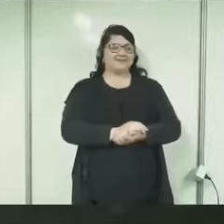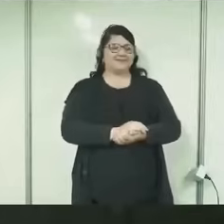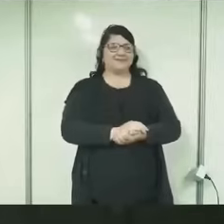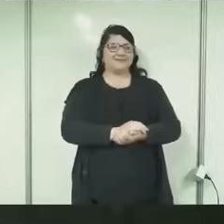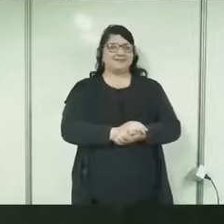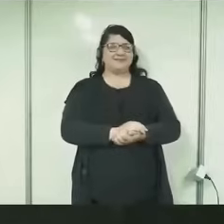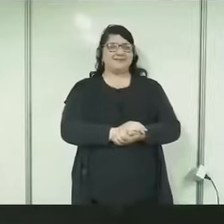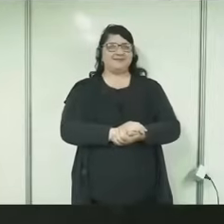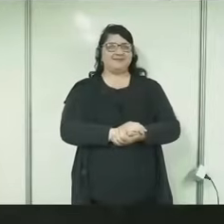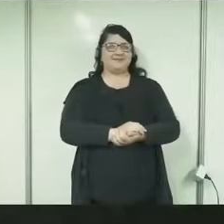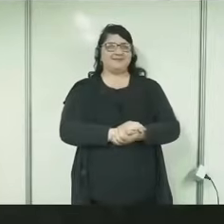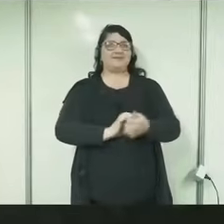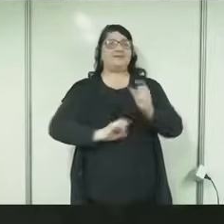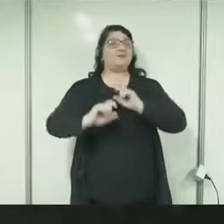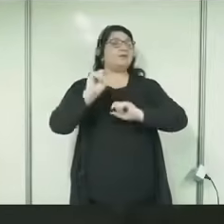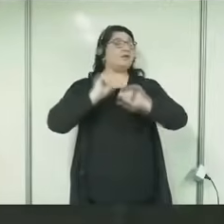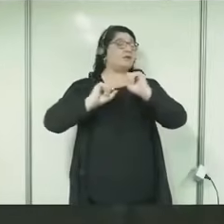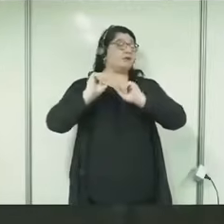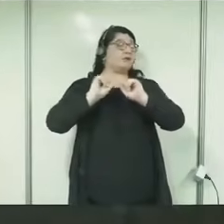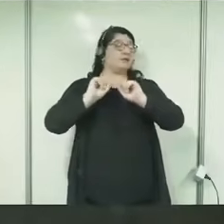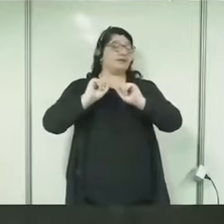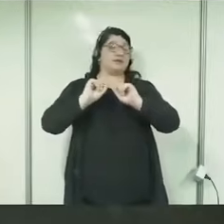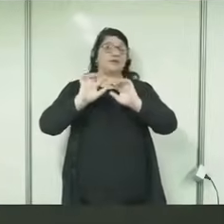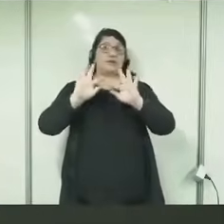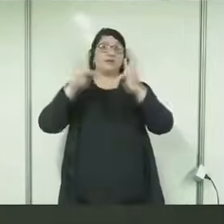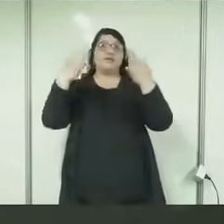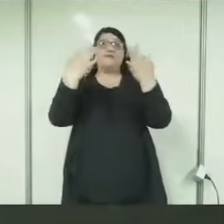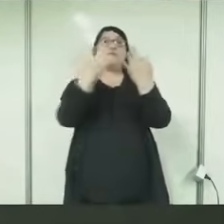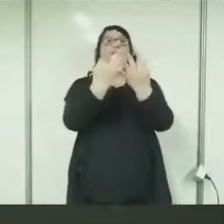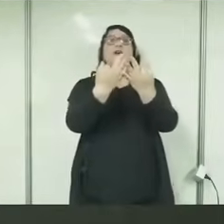Quem está em família, levante a mão, quero ver.